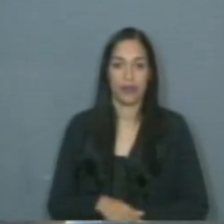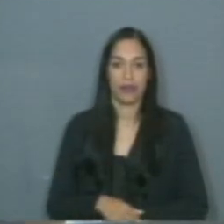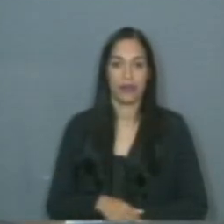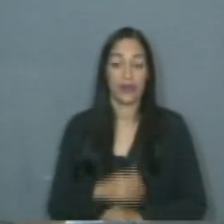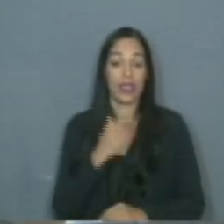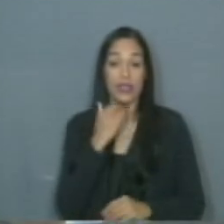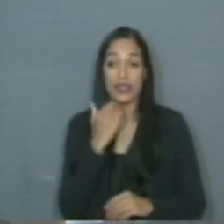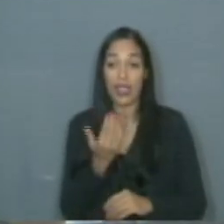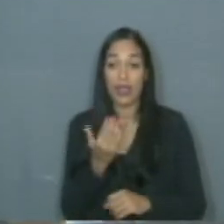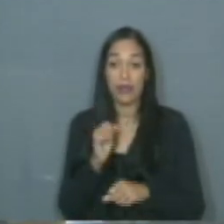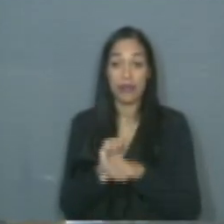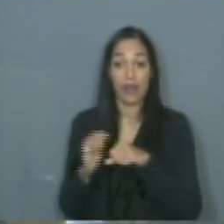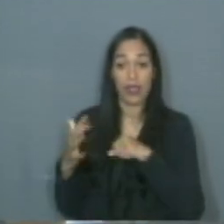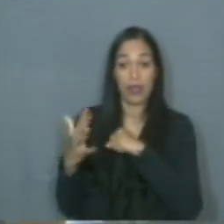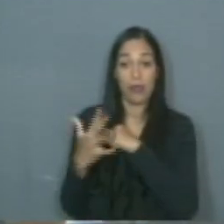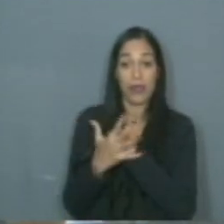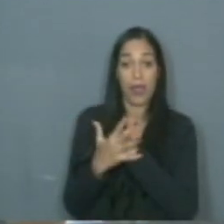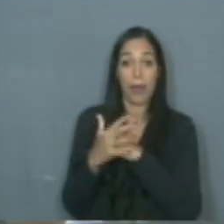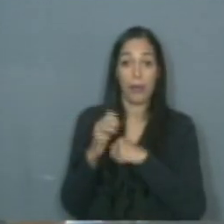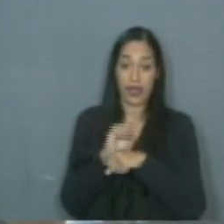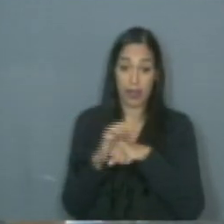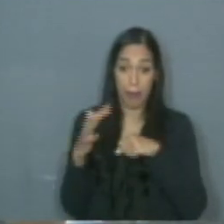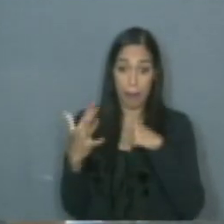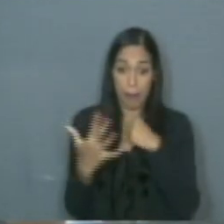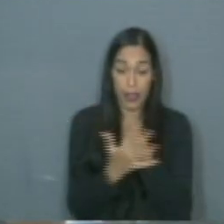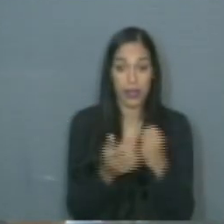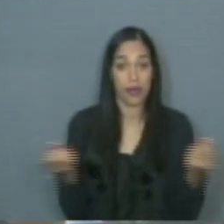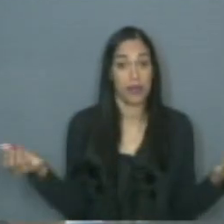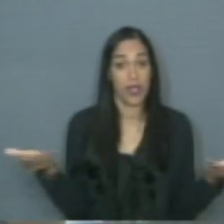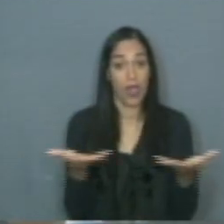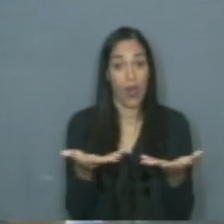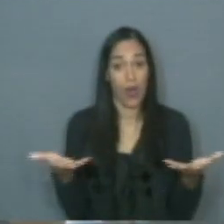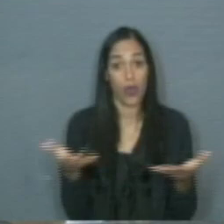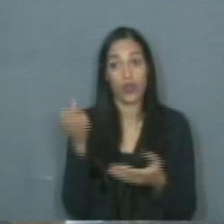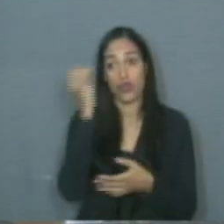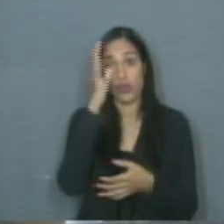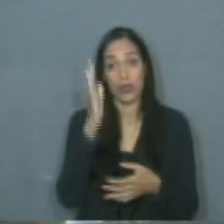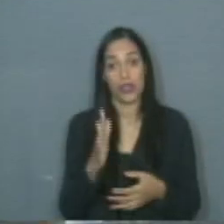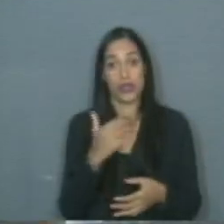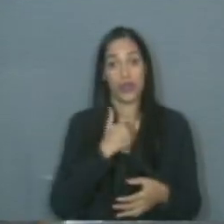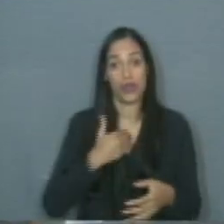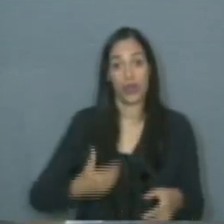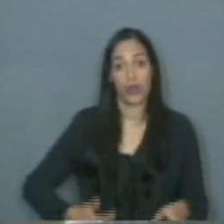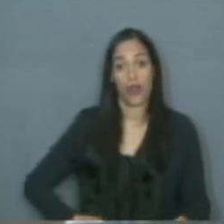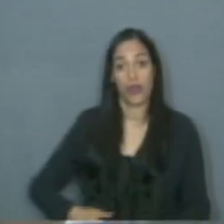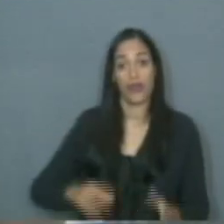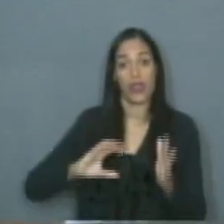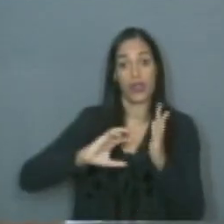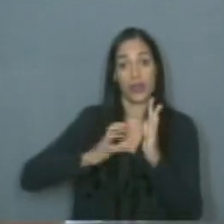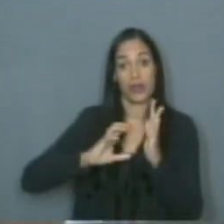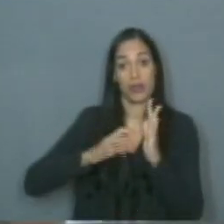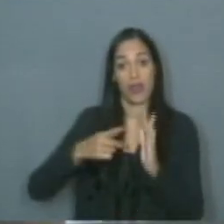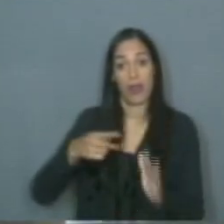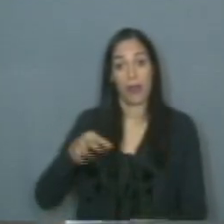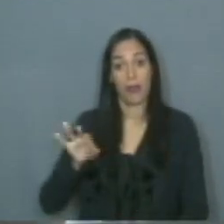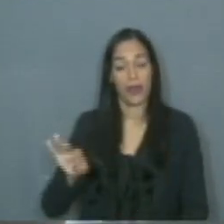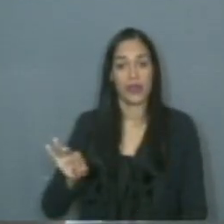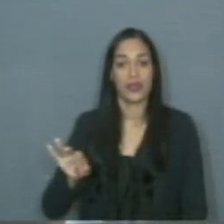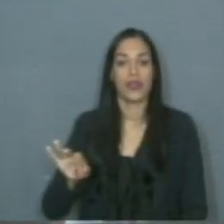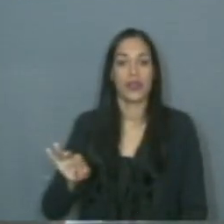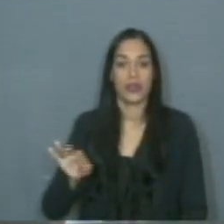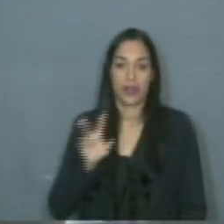pandemia. Mas a pandemia que o Brasil enfrenta hoje é a pandemia de um governo do PT. Ontem falaram, vereador Eduardo